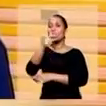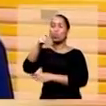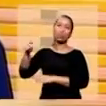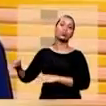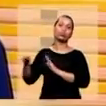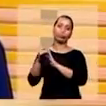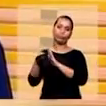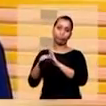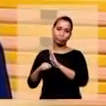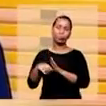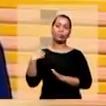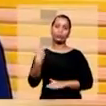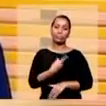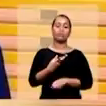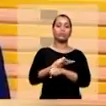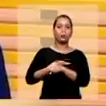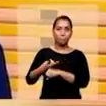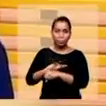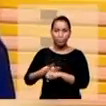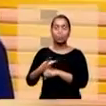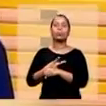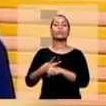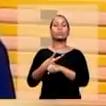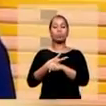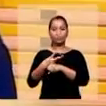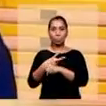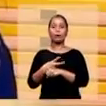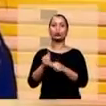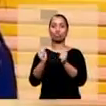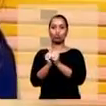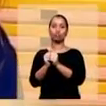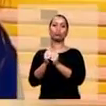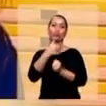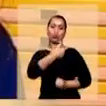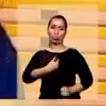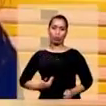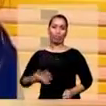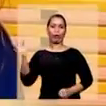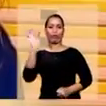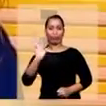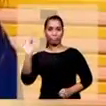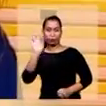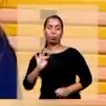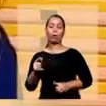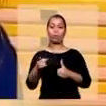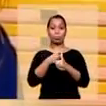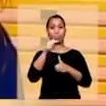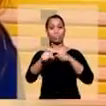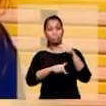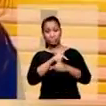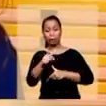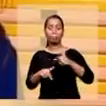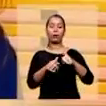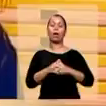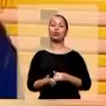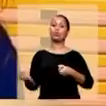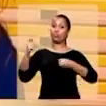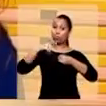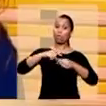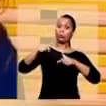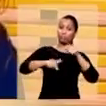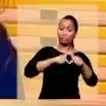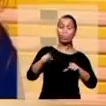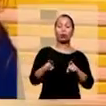outros programas que nós estamos em busca desde o Estado, governo federal, como primeiro emprego, progresso,